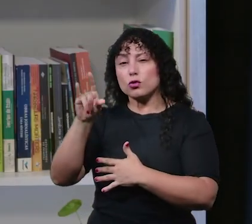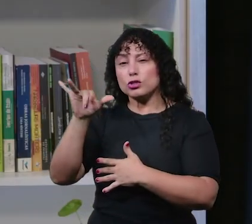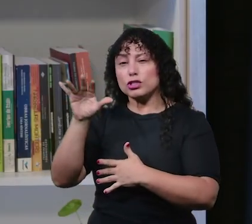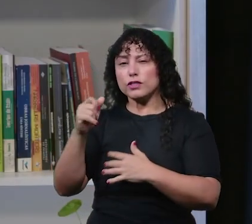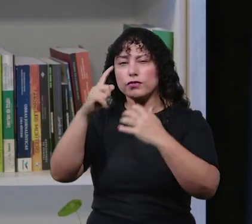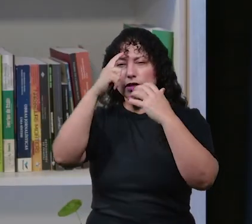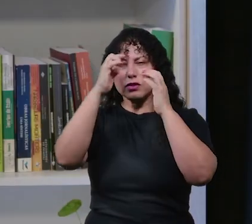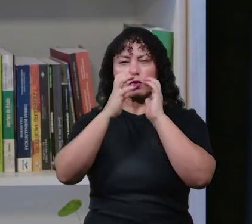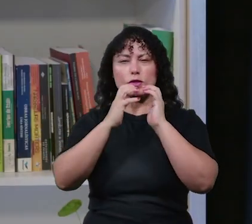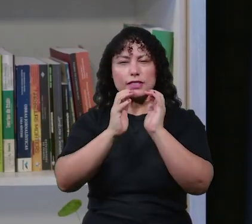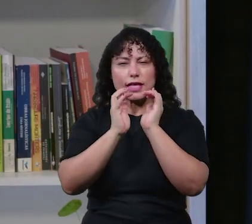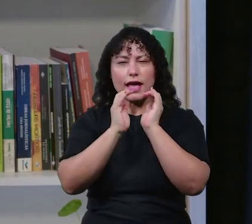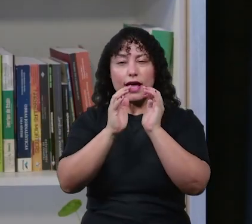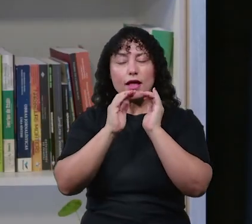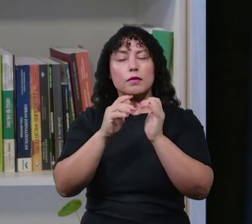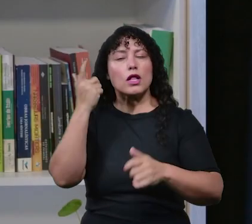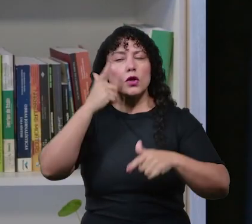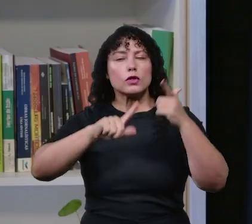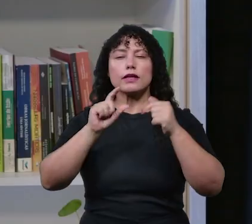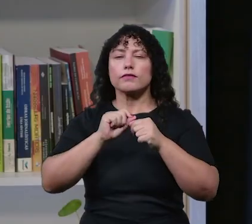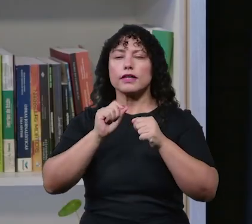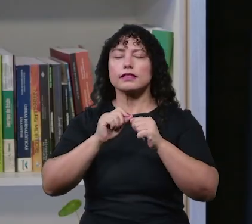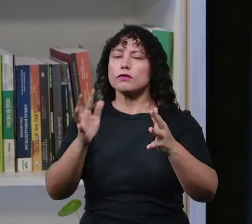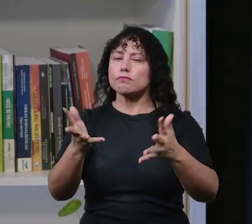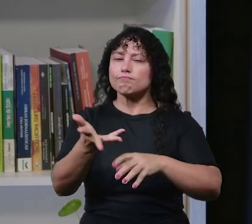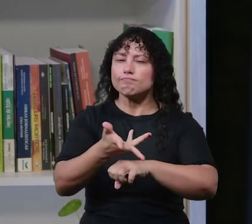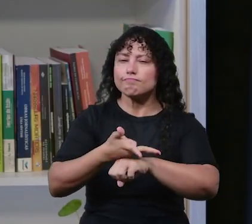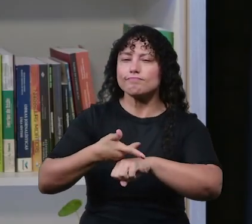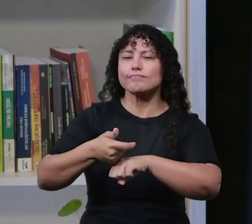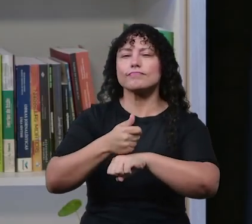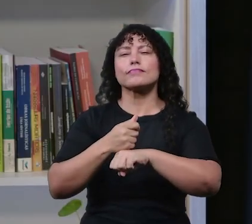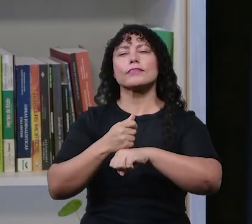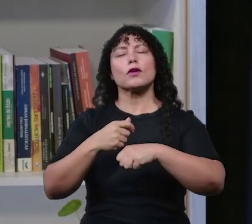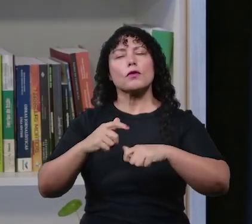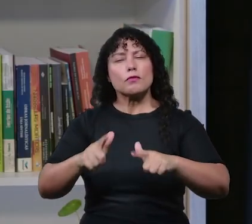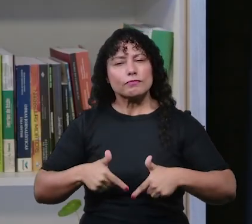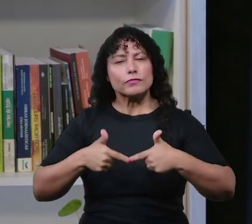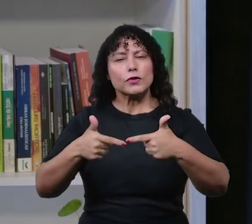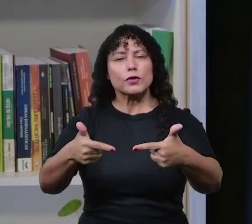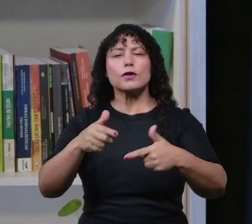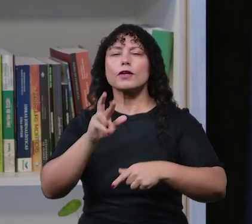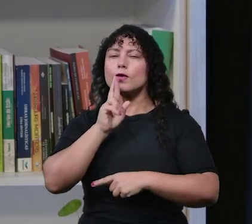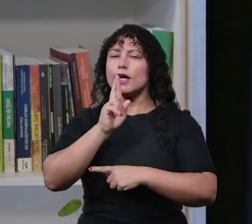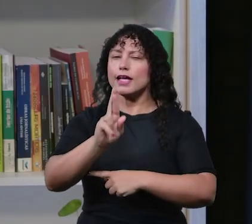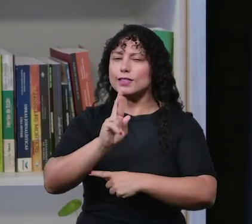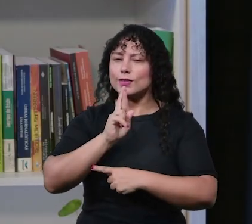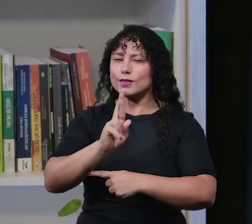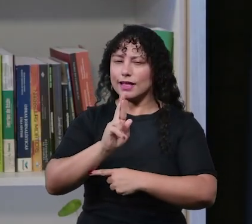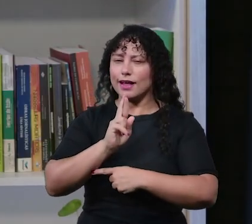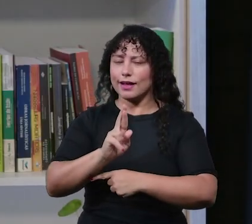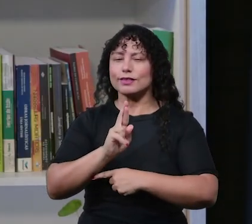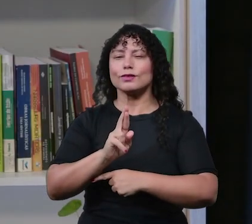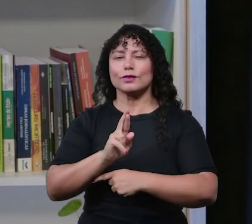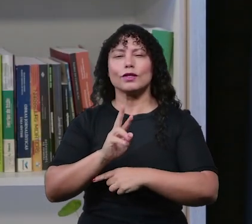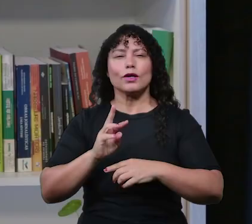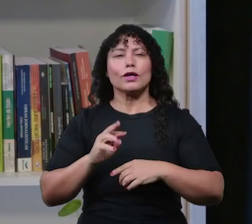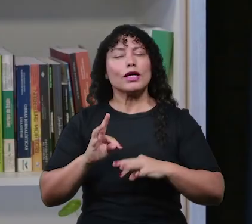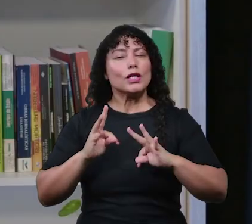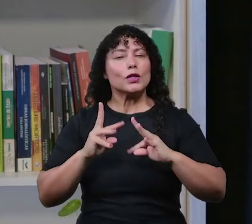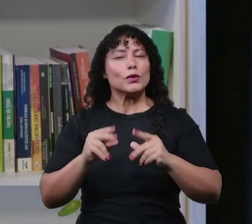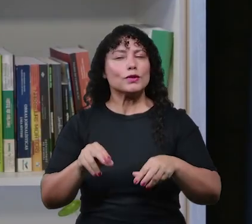do cérebro, que ele possa executar essas funções com excelência, com determinação, com resultado, e